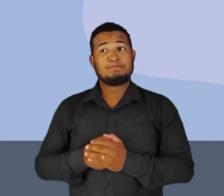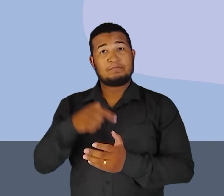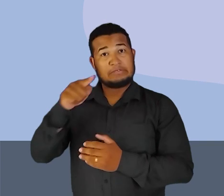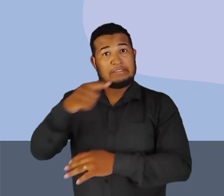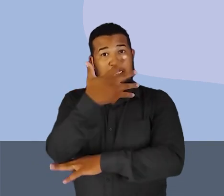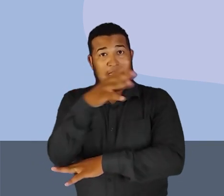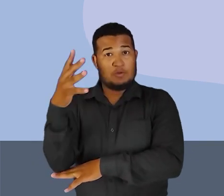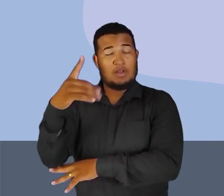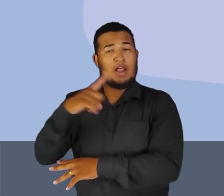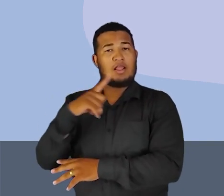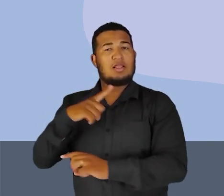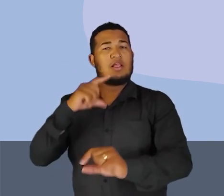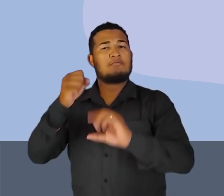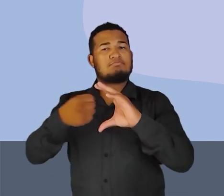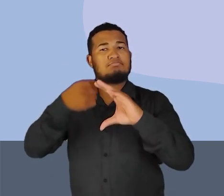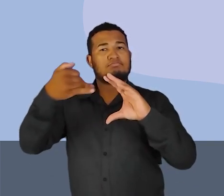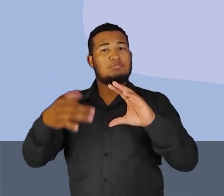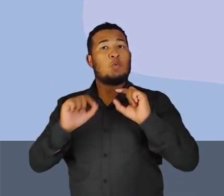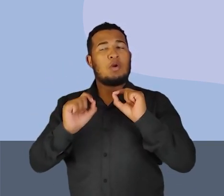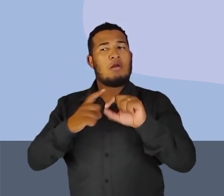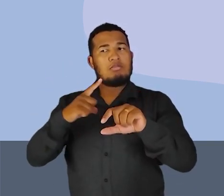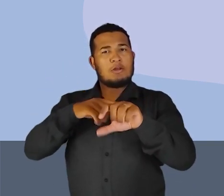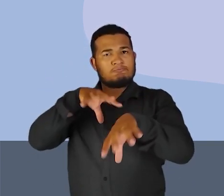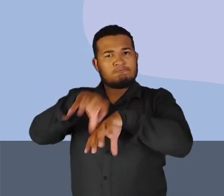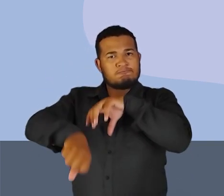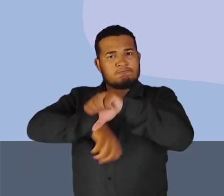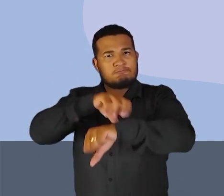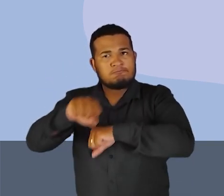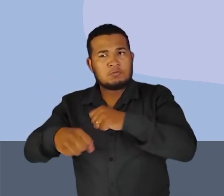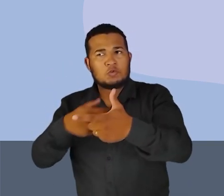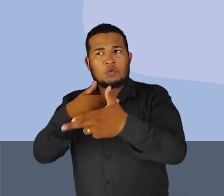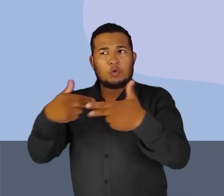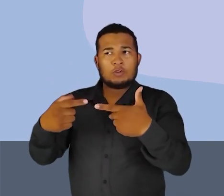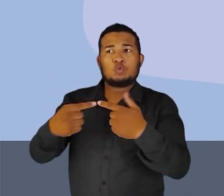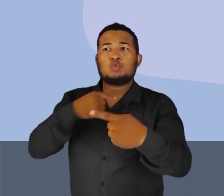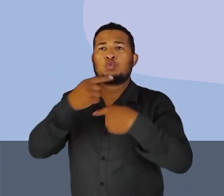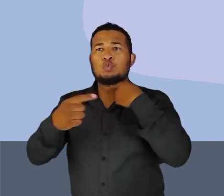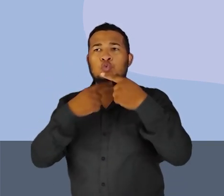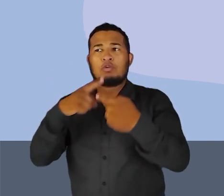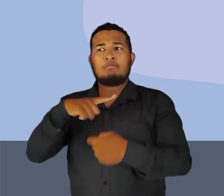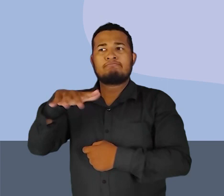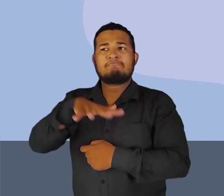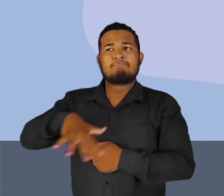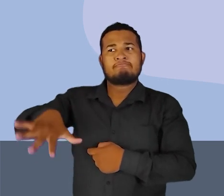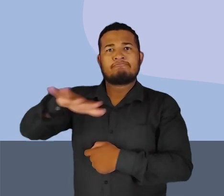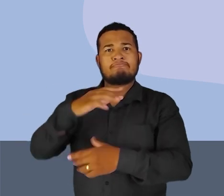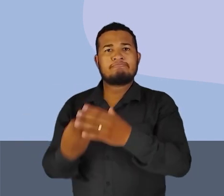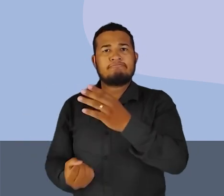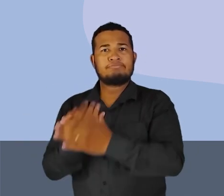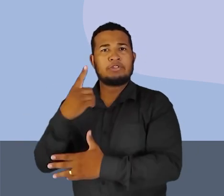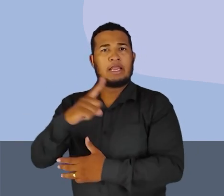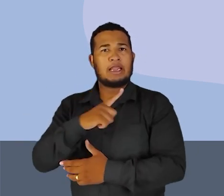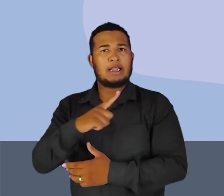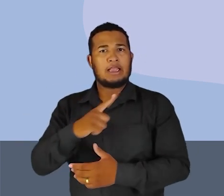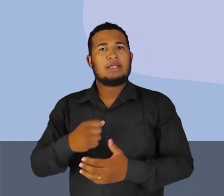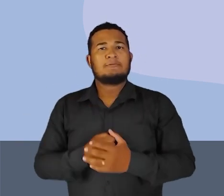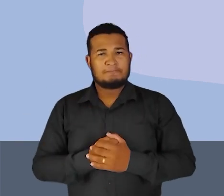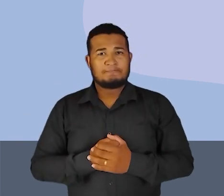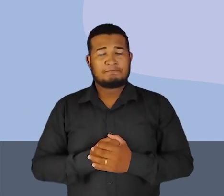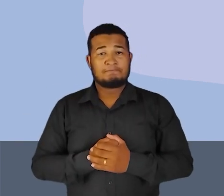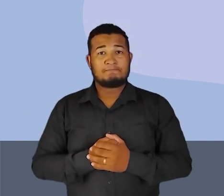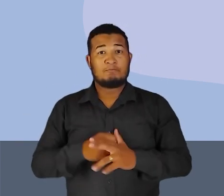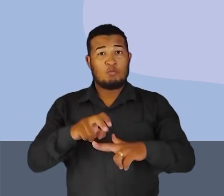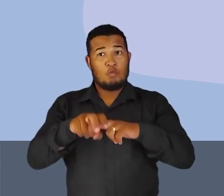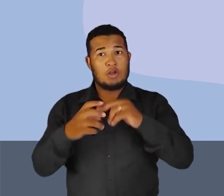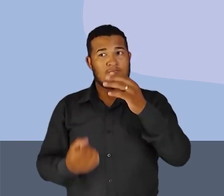natureza se caracterizam por explorar as incertezas que o ambiente físico cria para o praticante, na